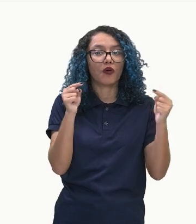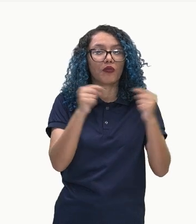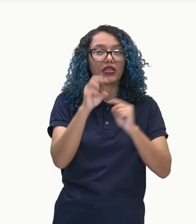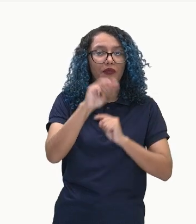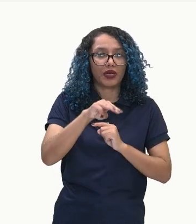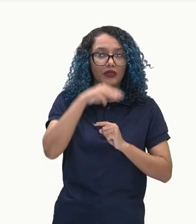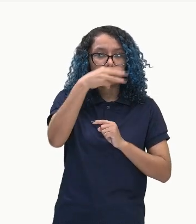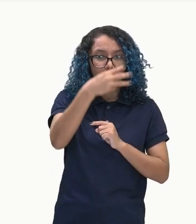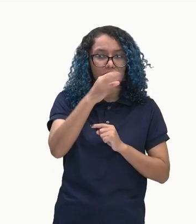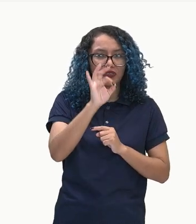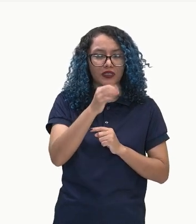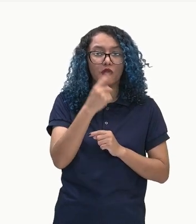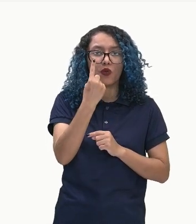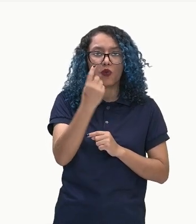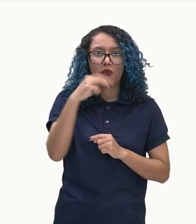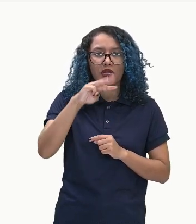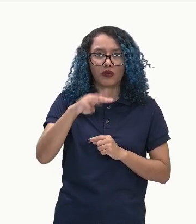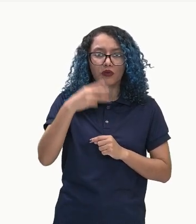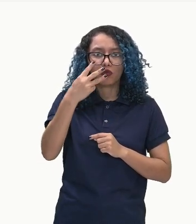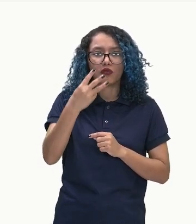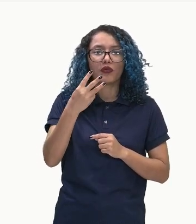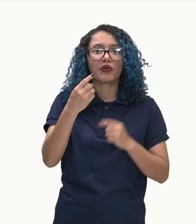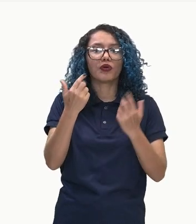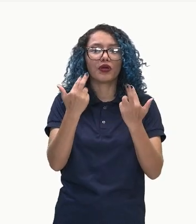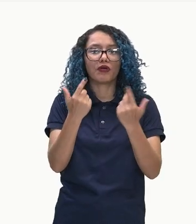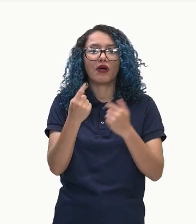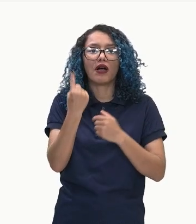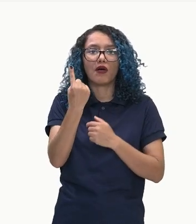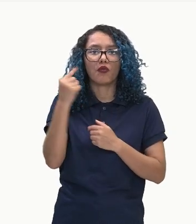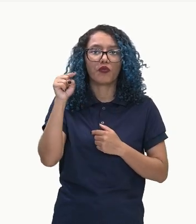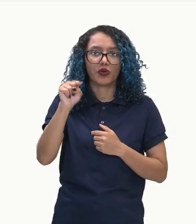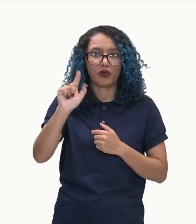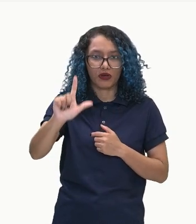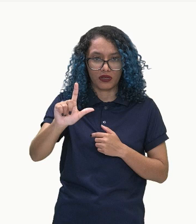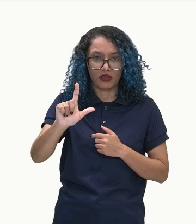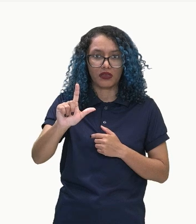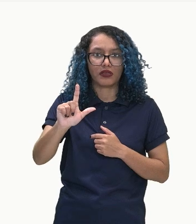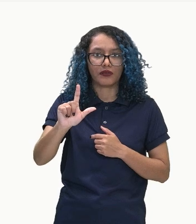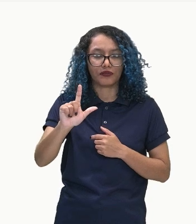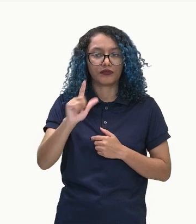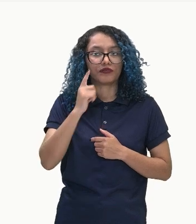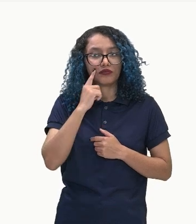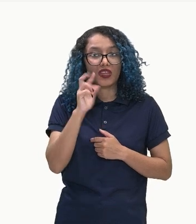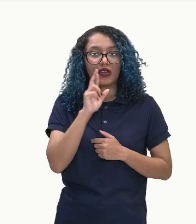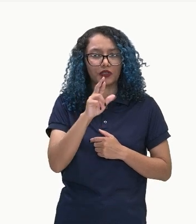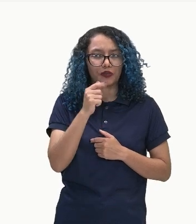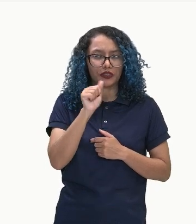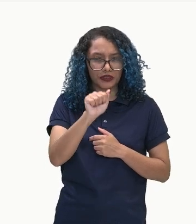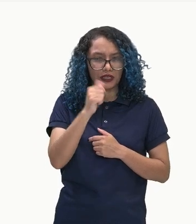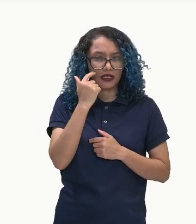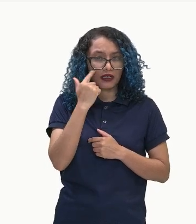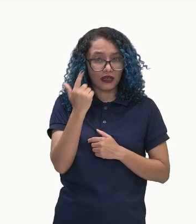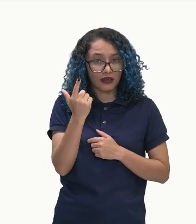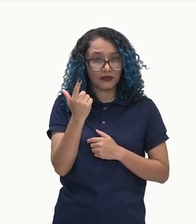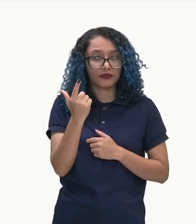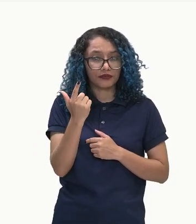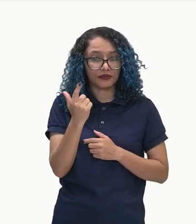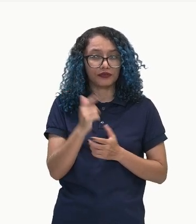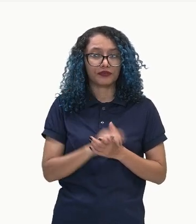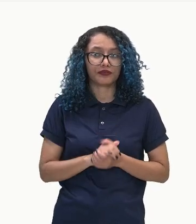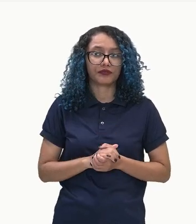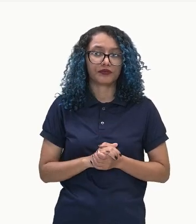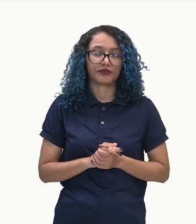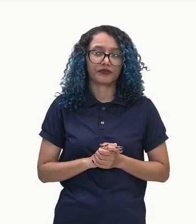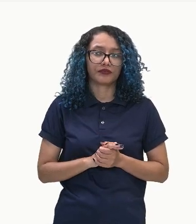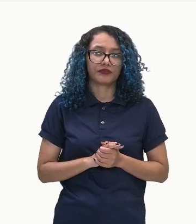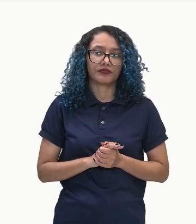metro cúbico possui 1000 litros, né? Lembrando que aqui nós temos aqui a resposta da letra A, né? Vou só sinalizar aqui para a gente